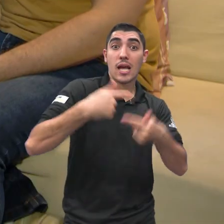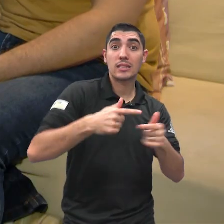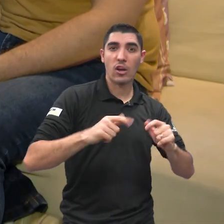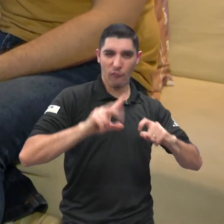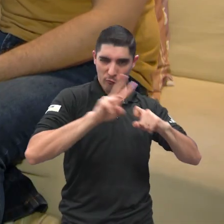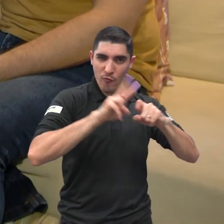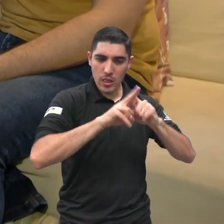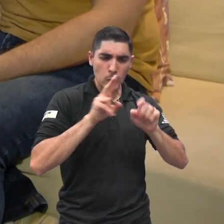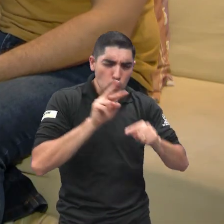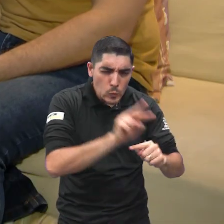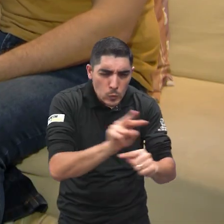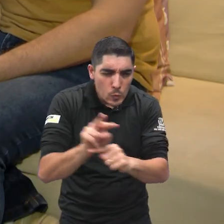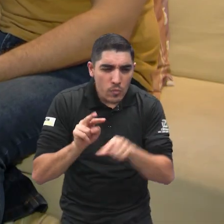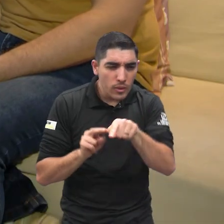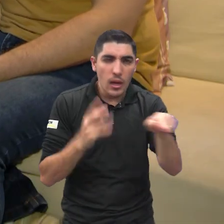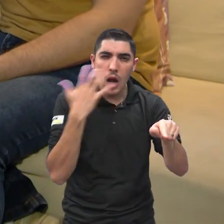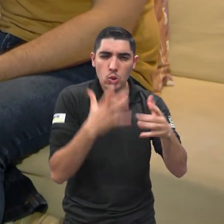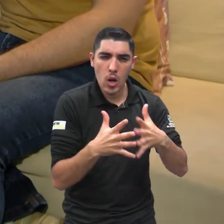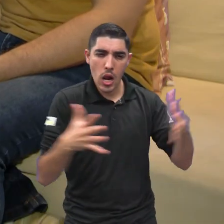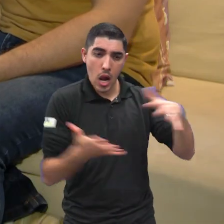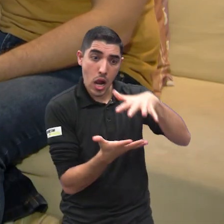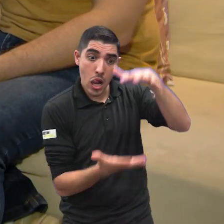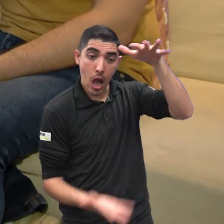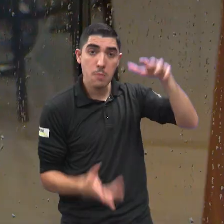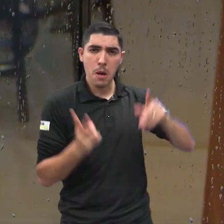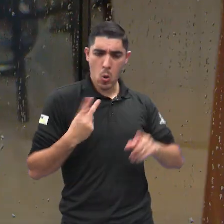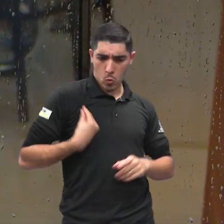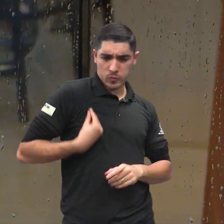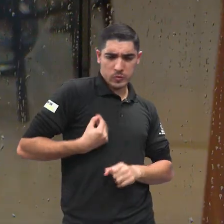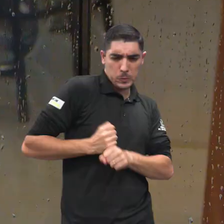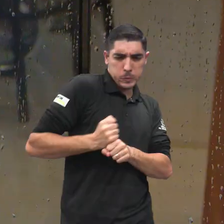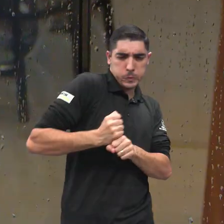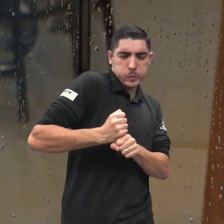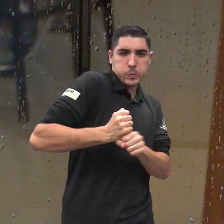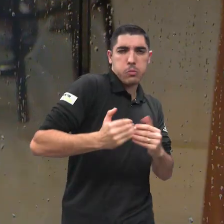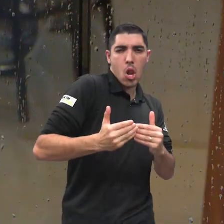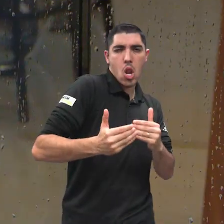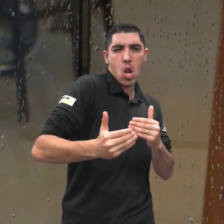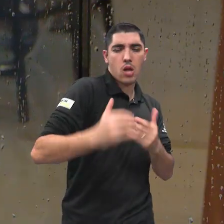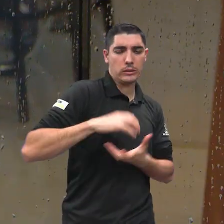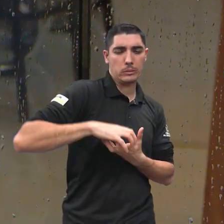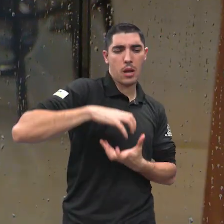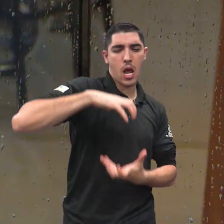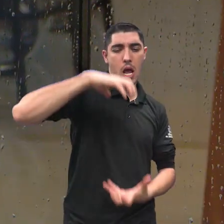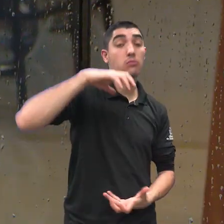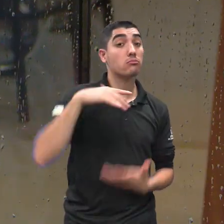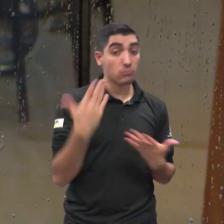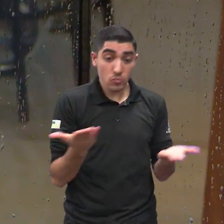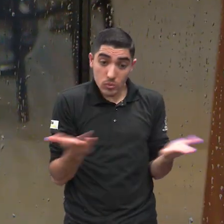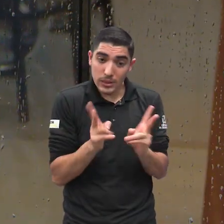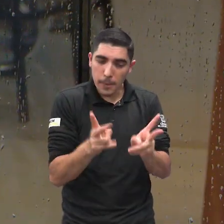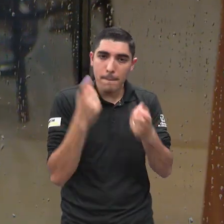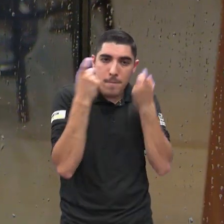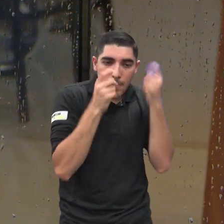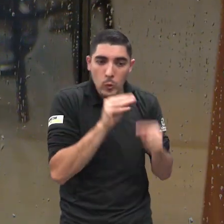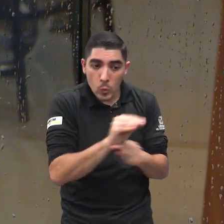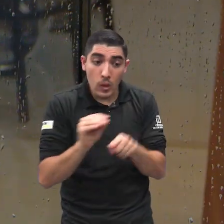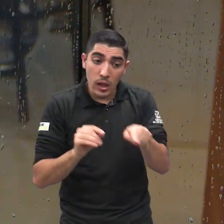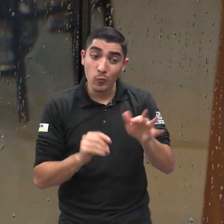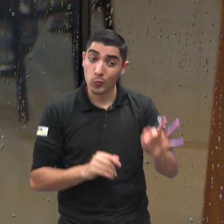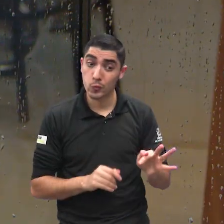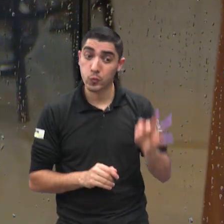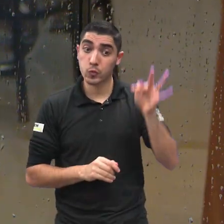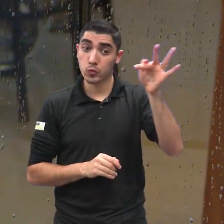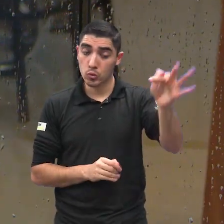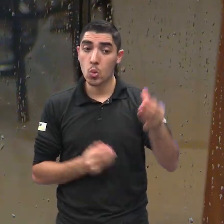como membros da família, mas que vivem tanto tempo quanto um membro. Sim. Então, hoje em dia, a gente tem muito essa preocupação de pensar na frente, né?